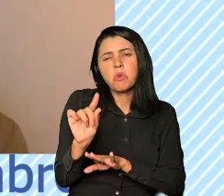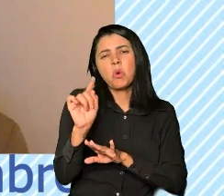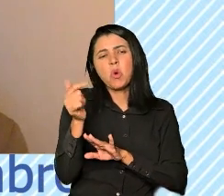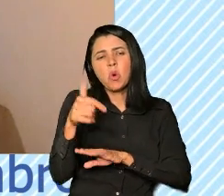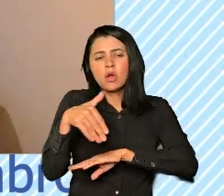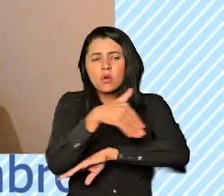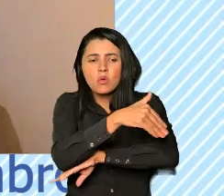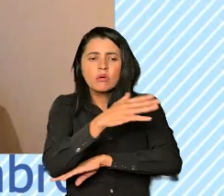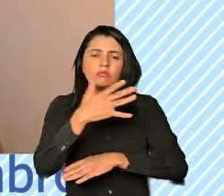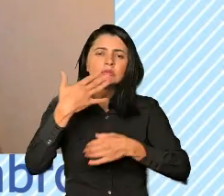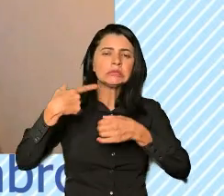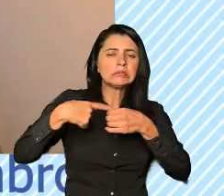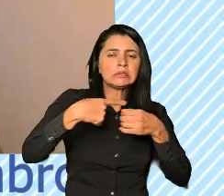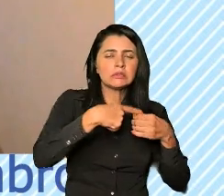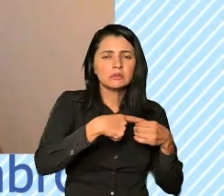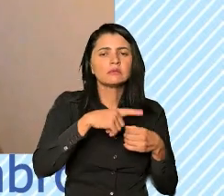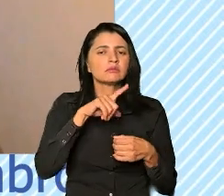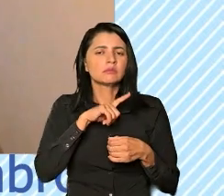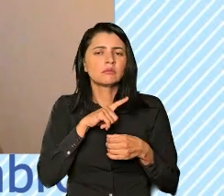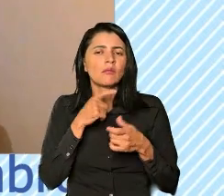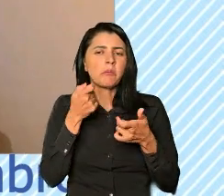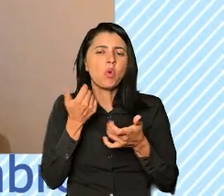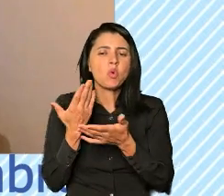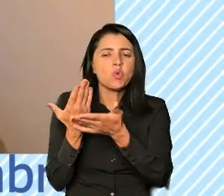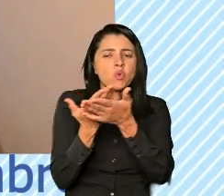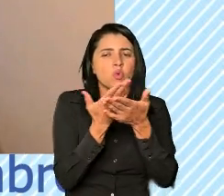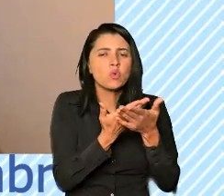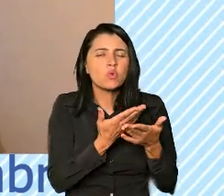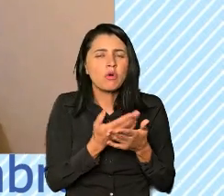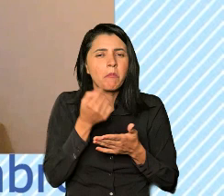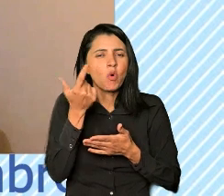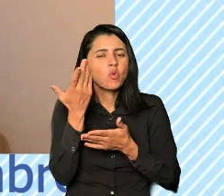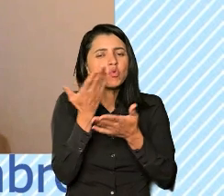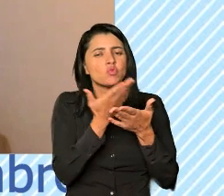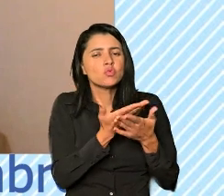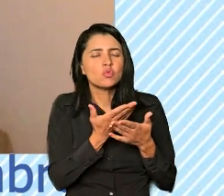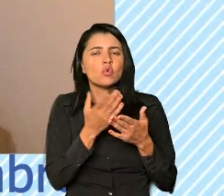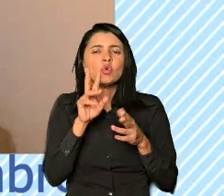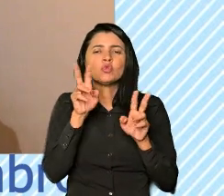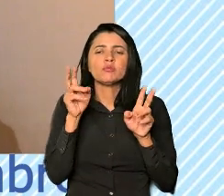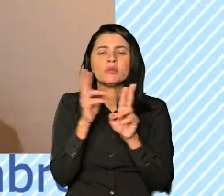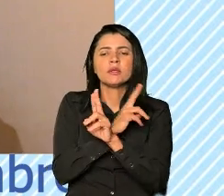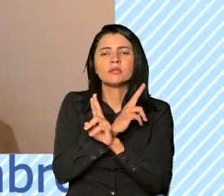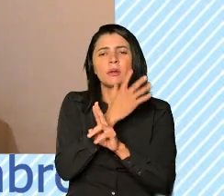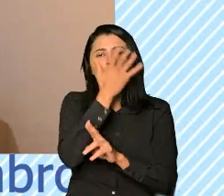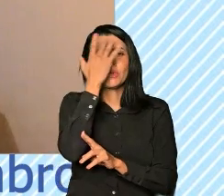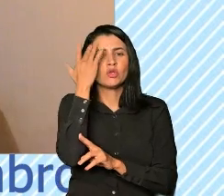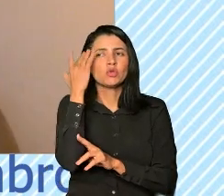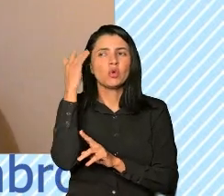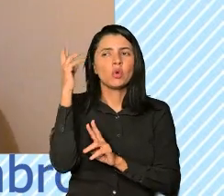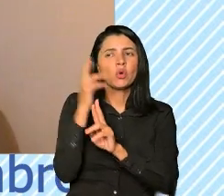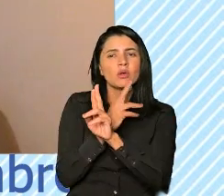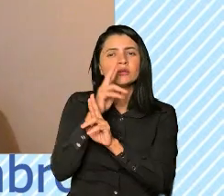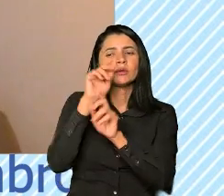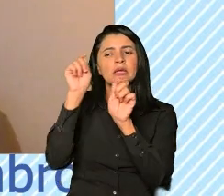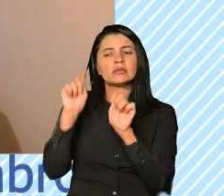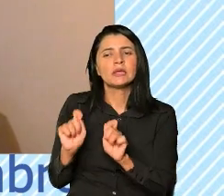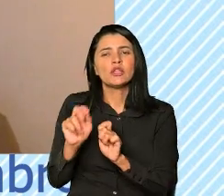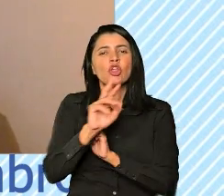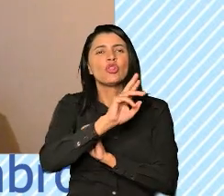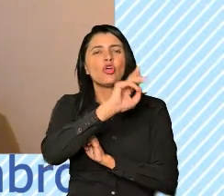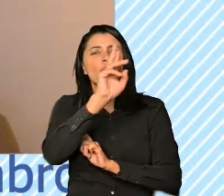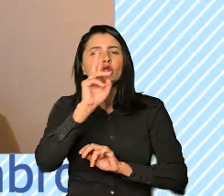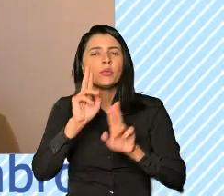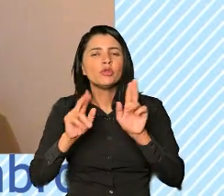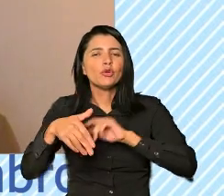as nossas cidades, né? Existem também poucos estudos concretos sobre a relação das pessoas com as estátuas e com os nomes da rua,